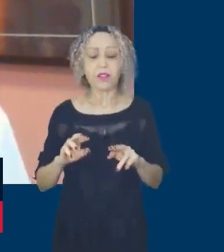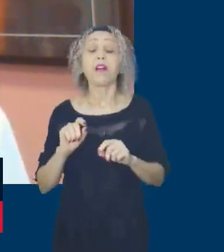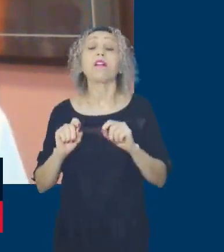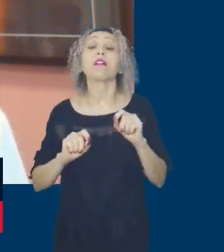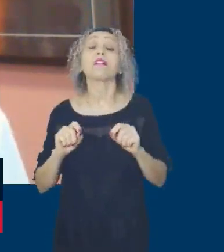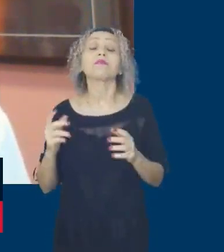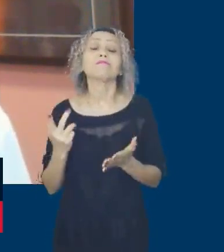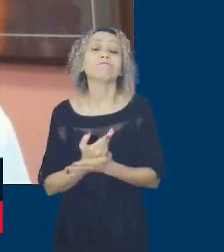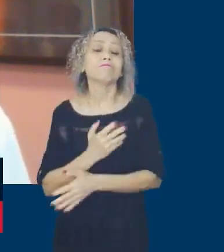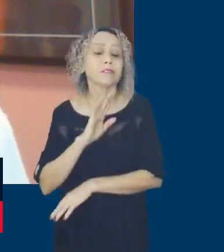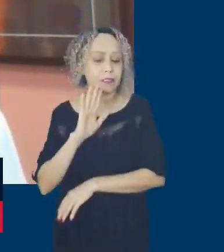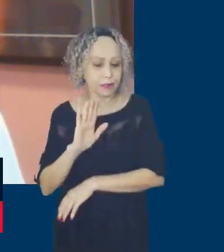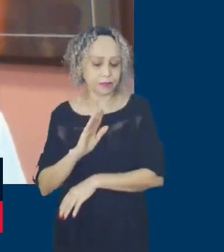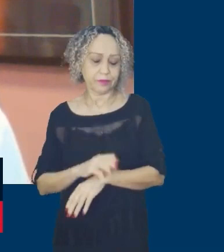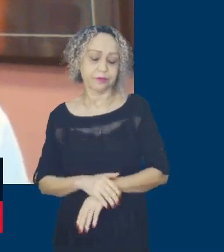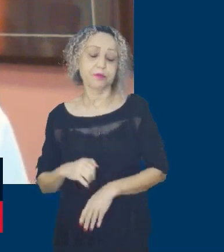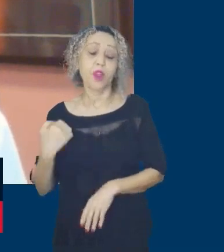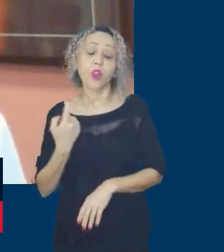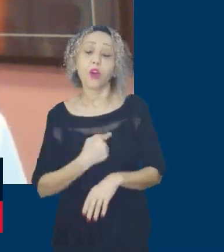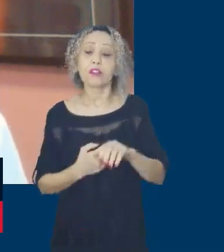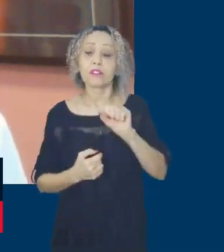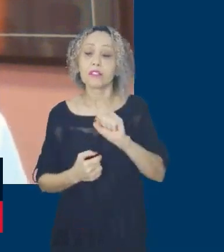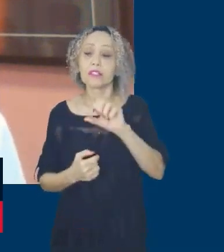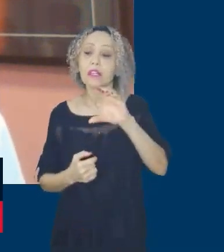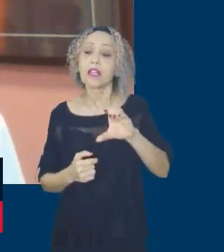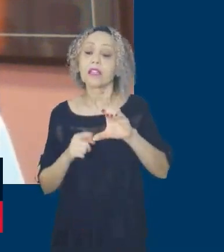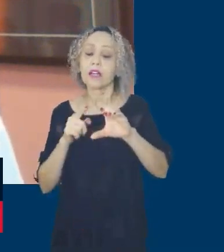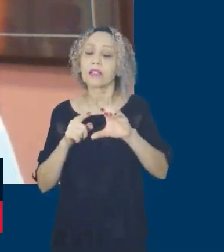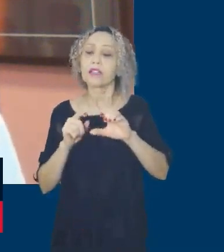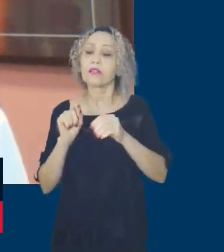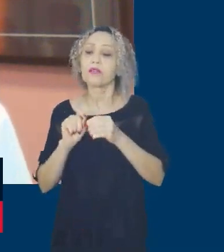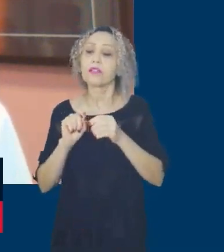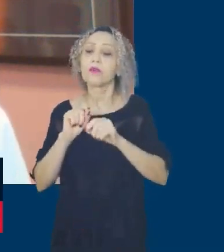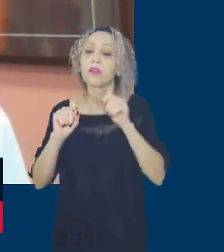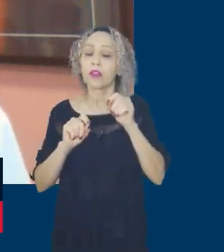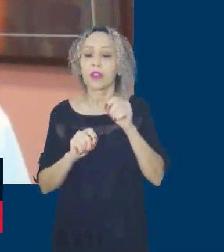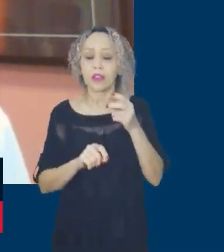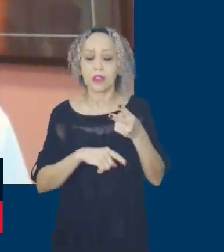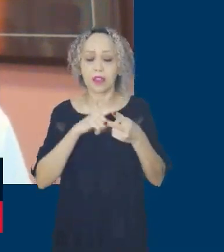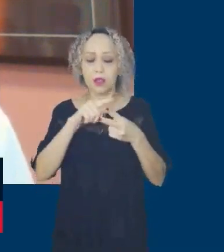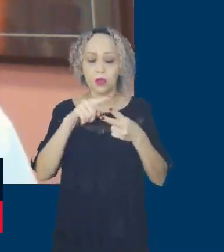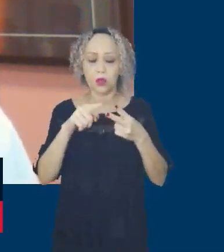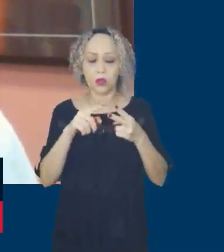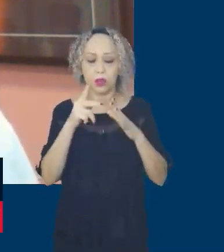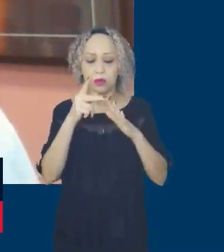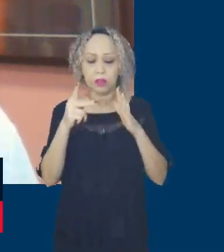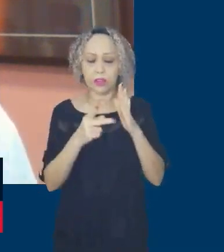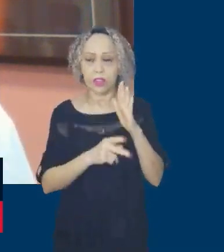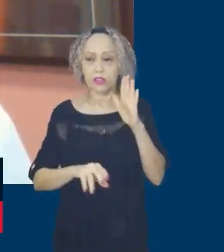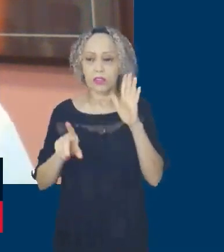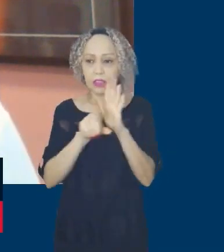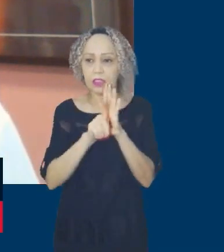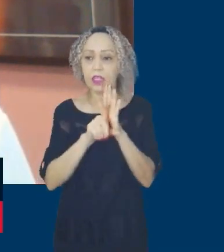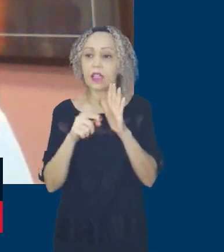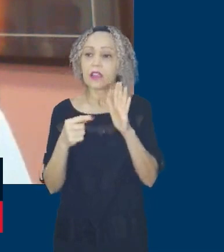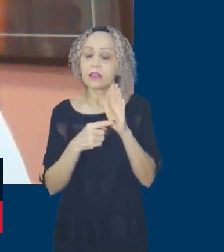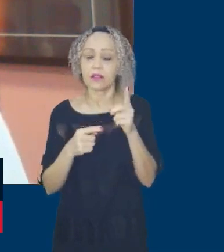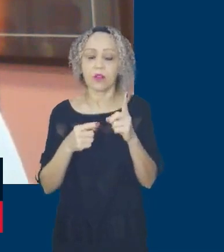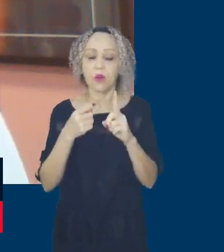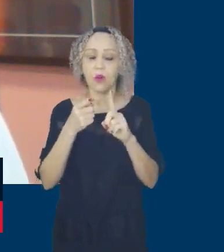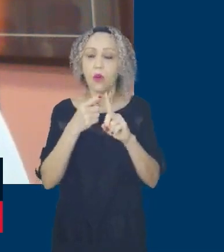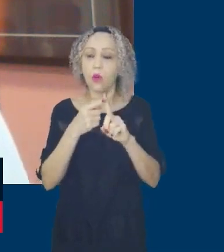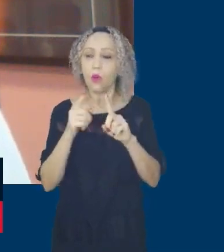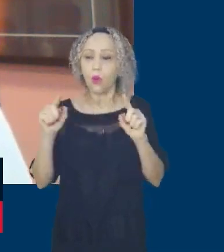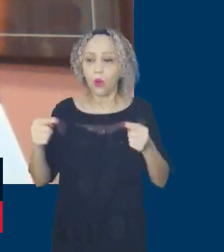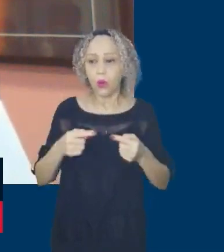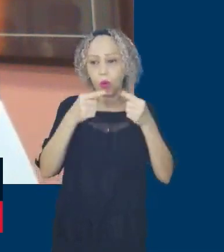gente fez em Santa Catarina? Nós colocamos dois projetos de lei. Um projeto de lei que vai mais ou menos na linha do que o presidente